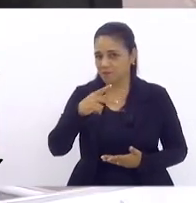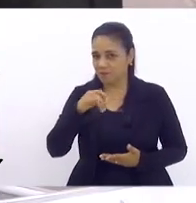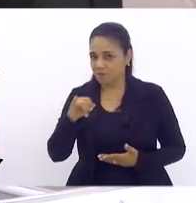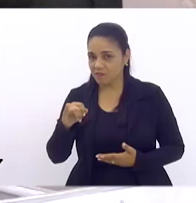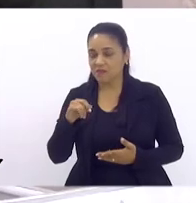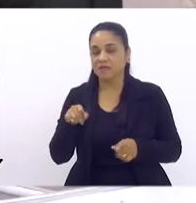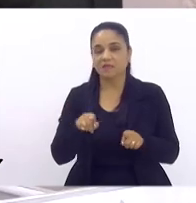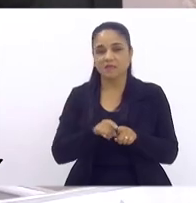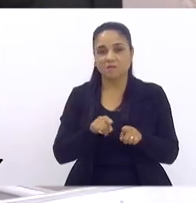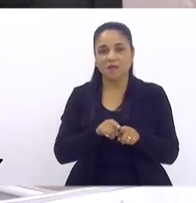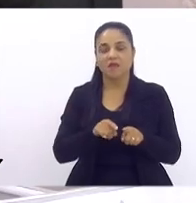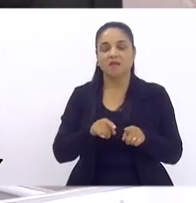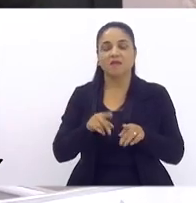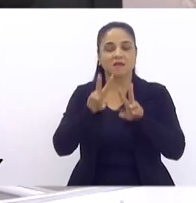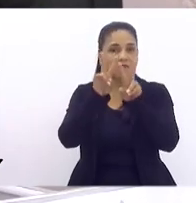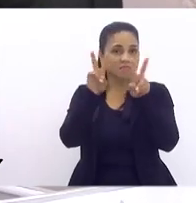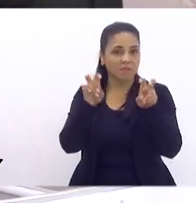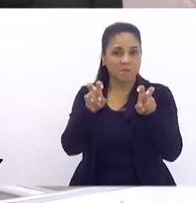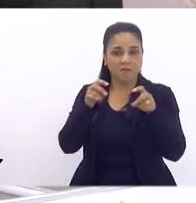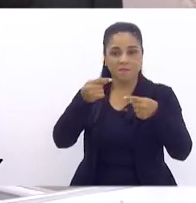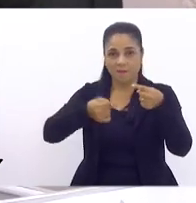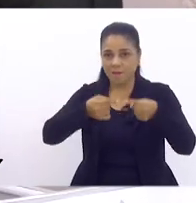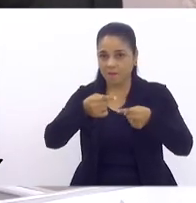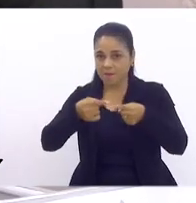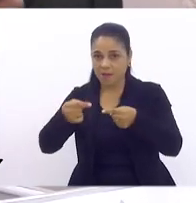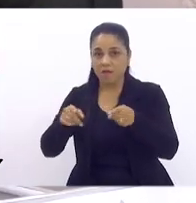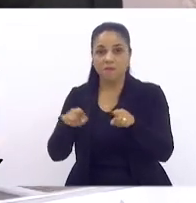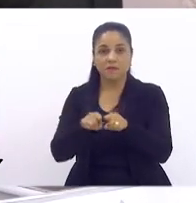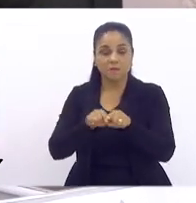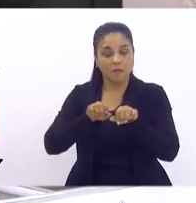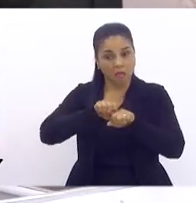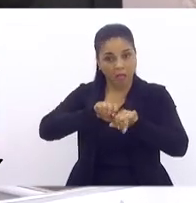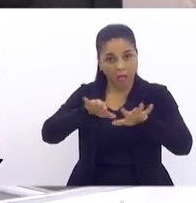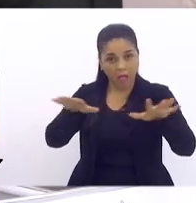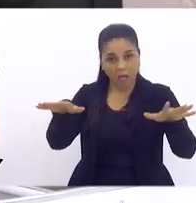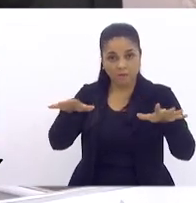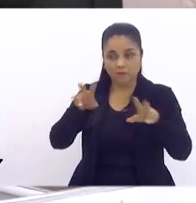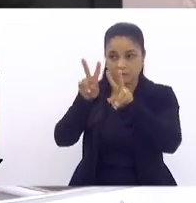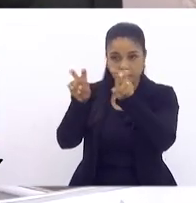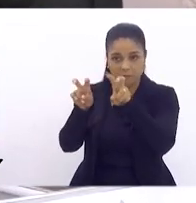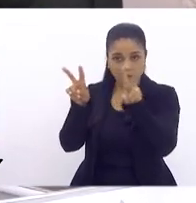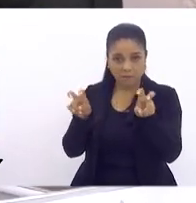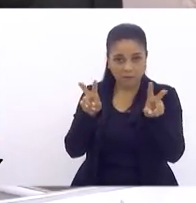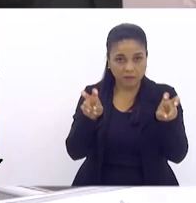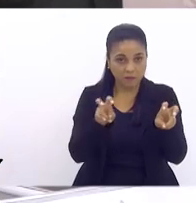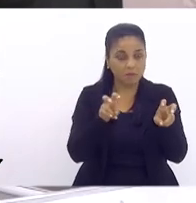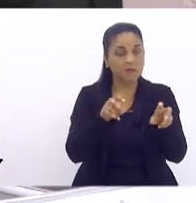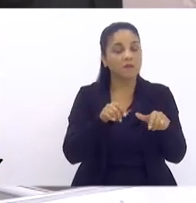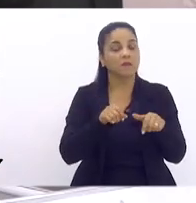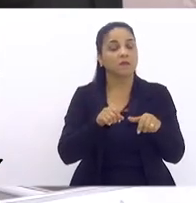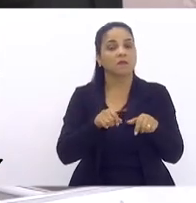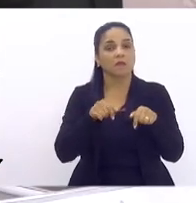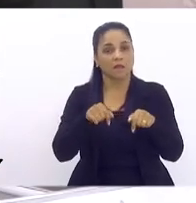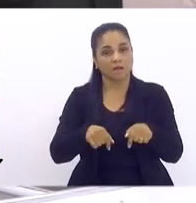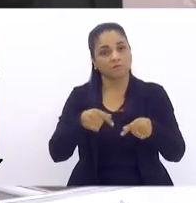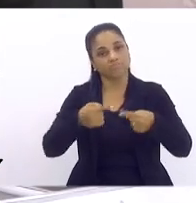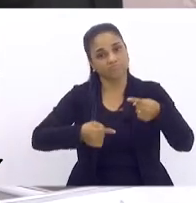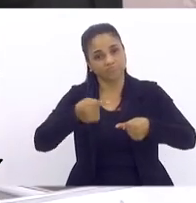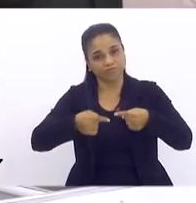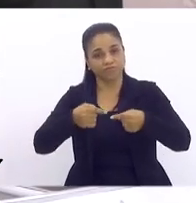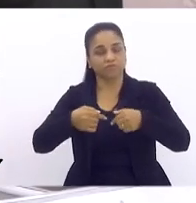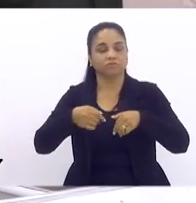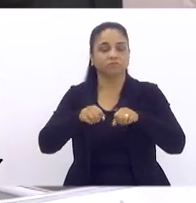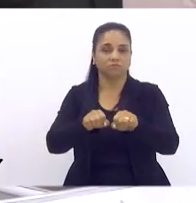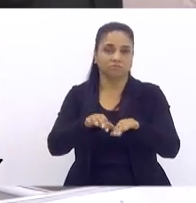ela funila a temática como também ela abre um universo de temas que é alérgico precisa debater E aí eu queria